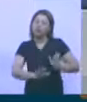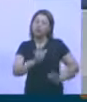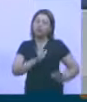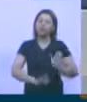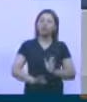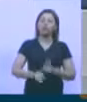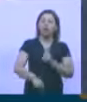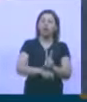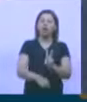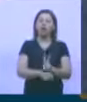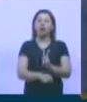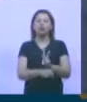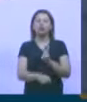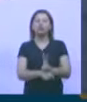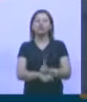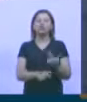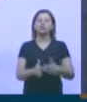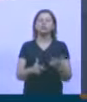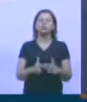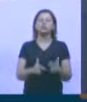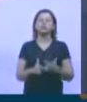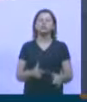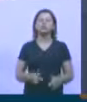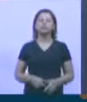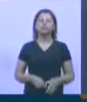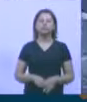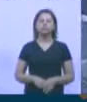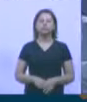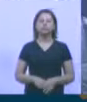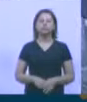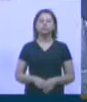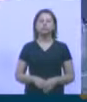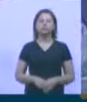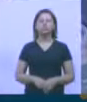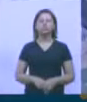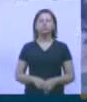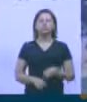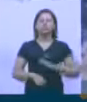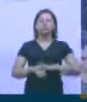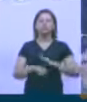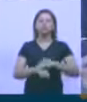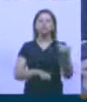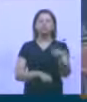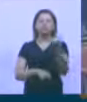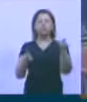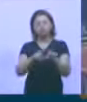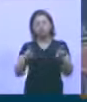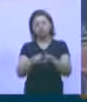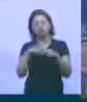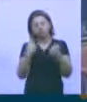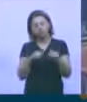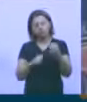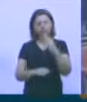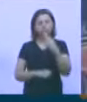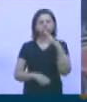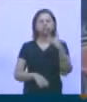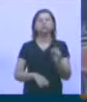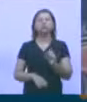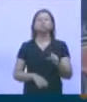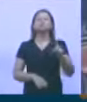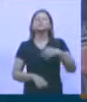sintomas. More important, I need to know my emotional symptoms. O mais importante também, eu preciso conhecer quais são os